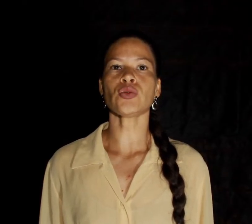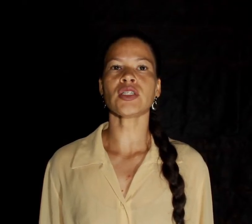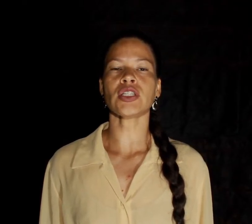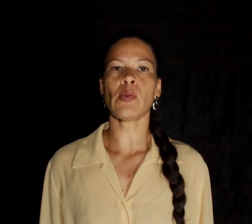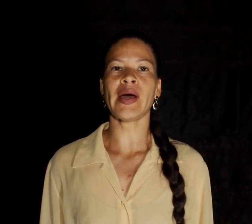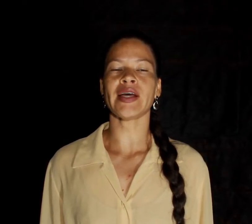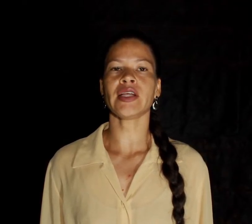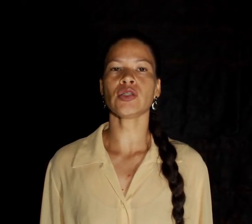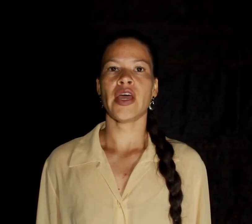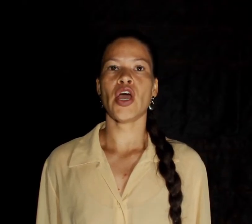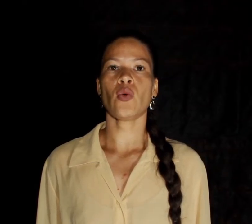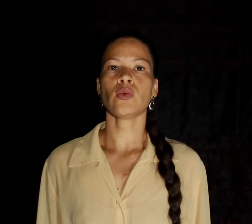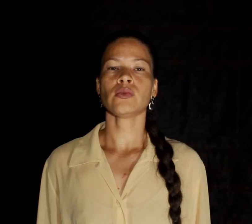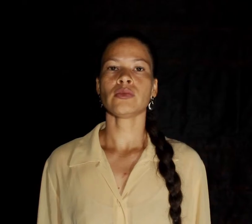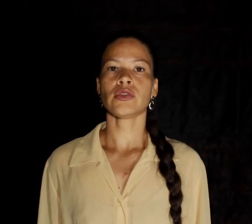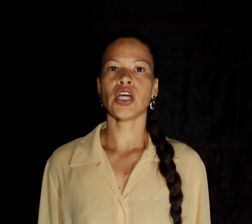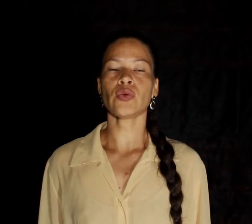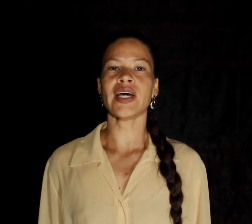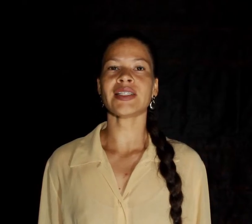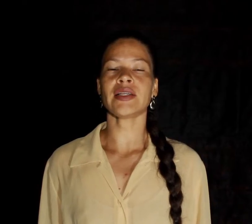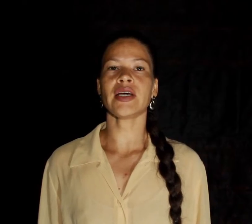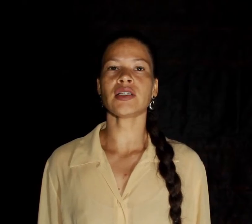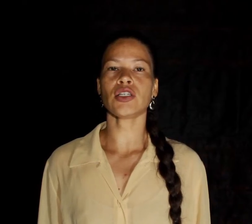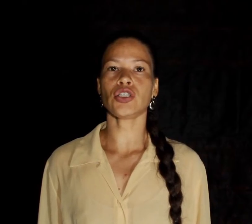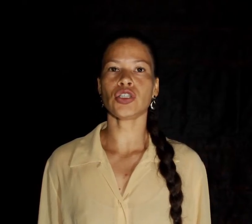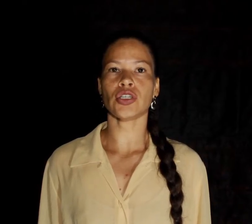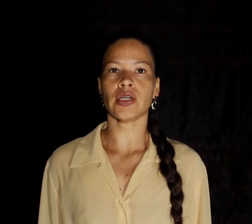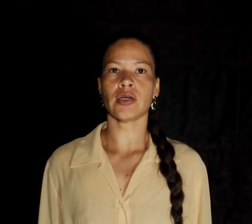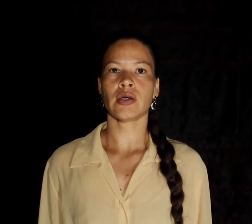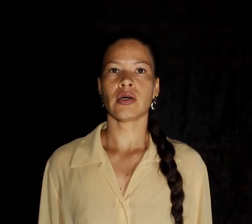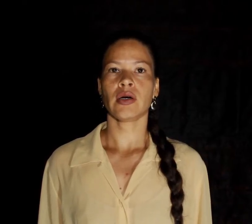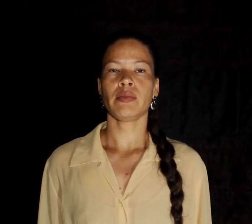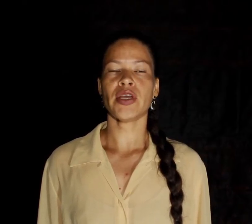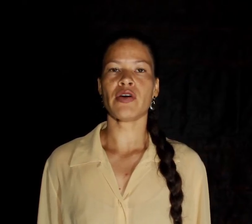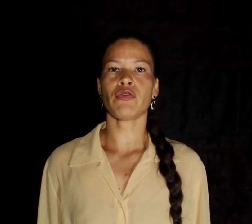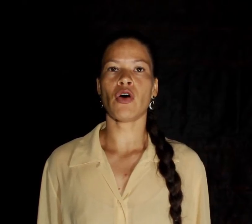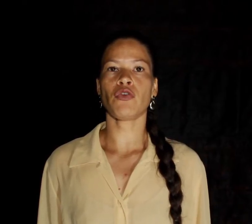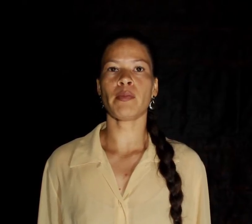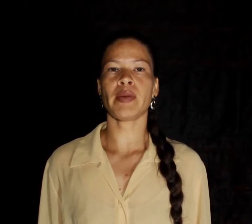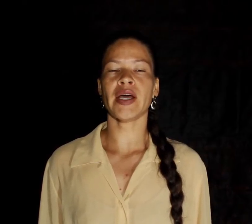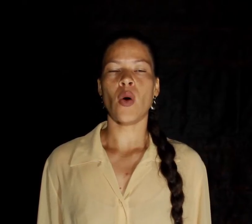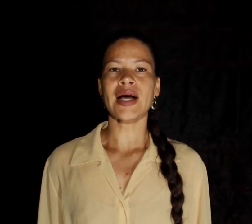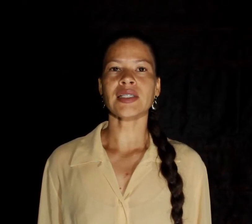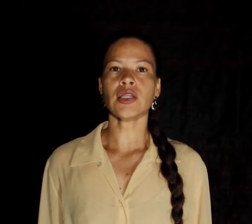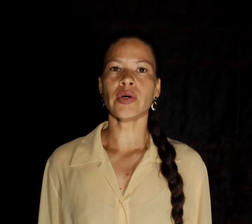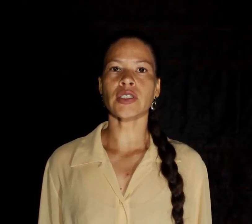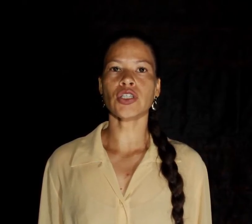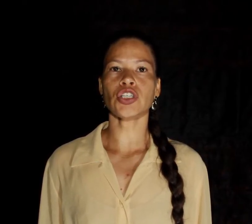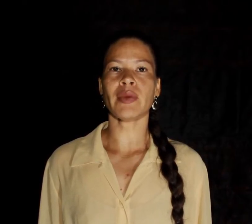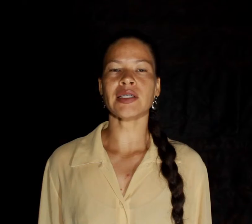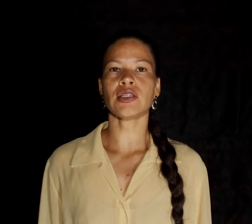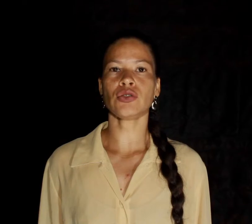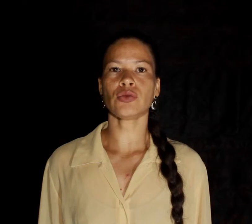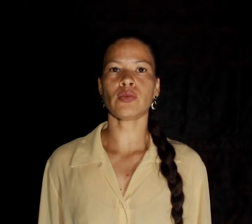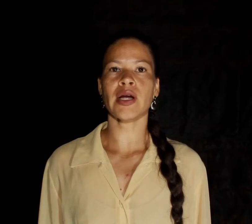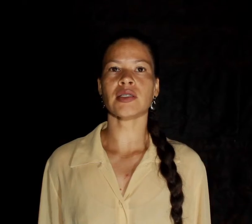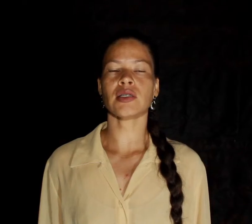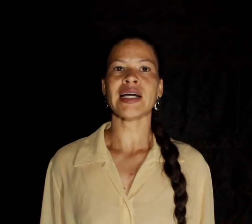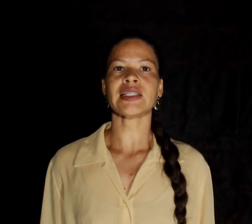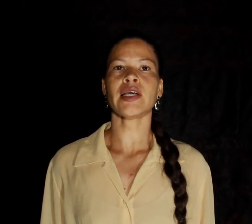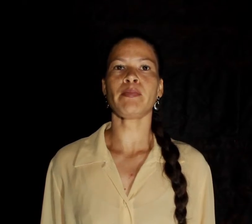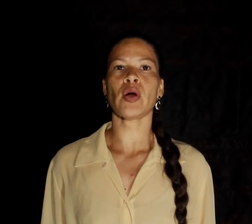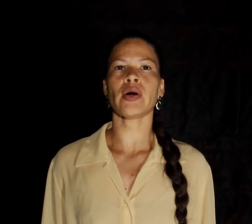Os índios estão perdendo sua Eu cultura. Tenho descendência indígena. Minha avó foi pega no quase não laço. existe mais índio